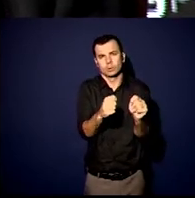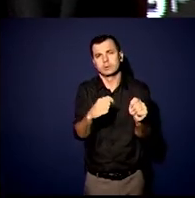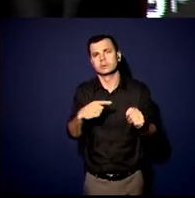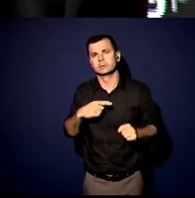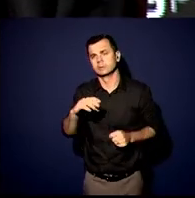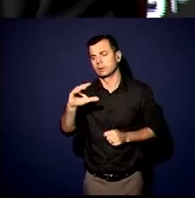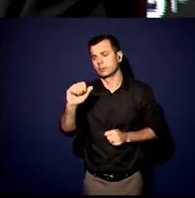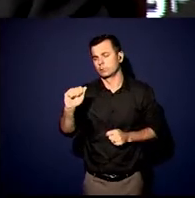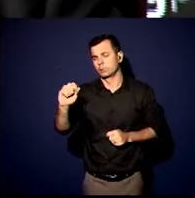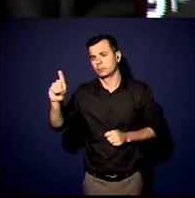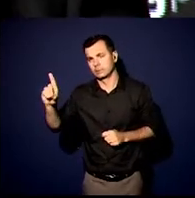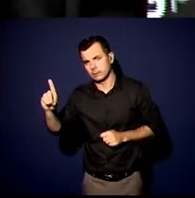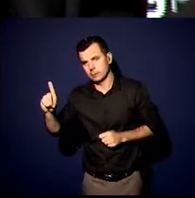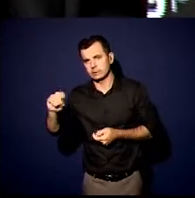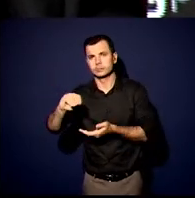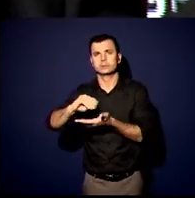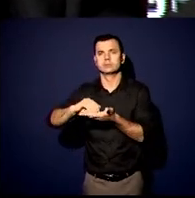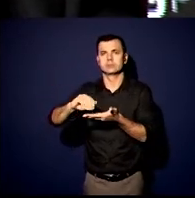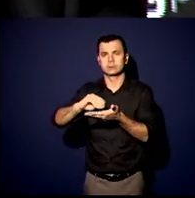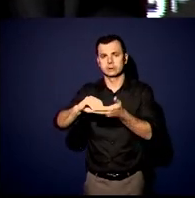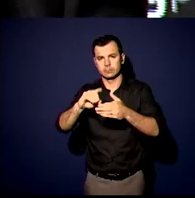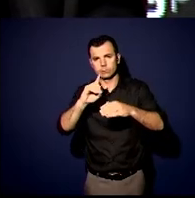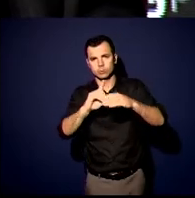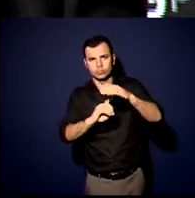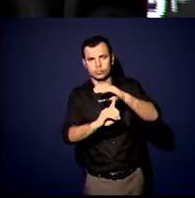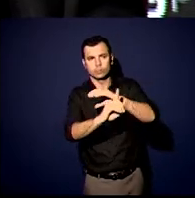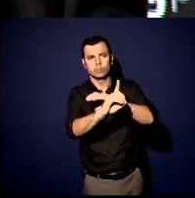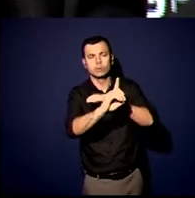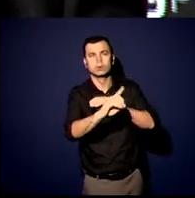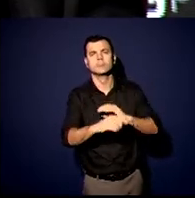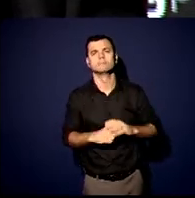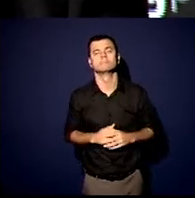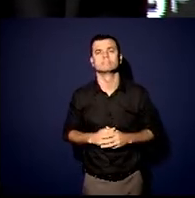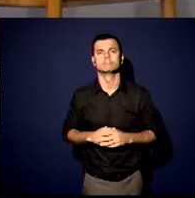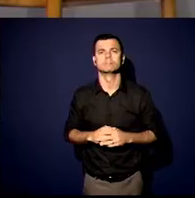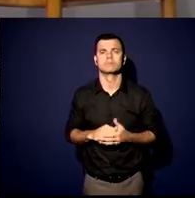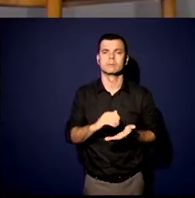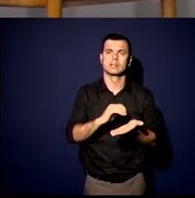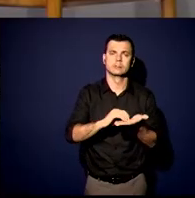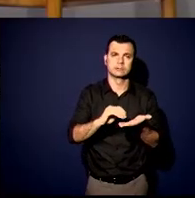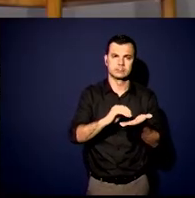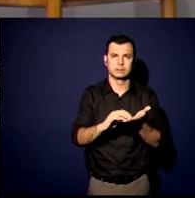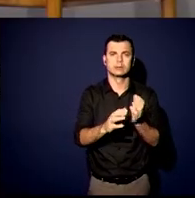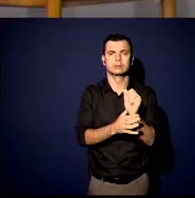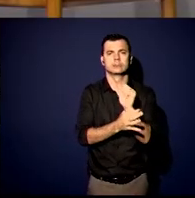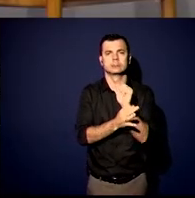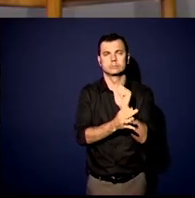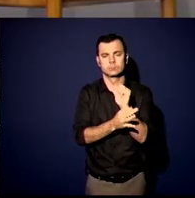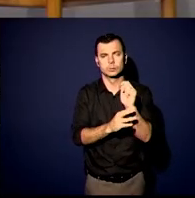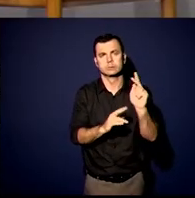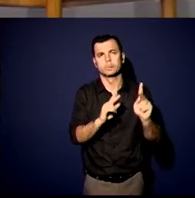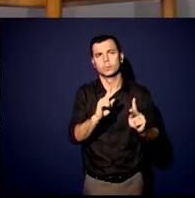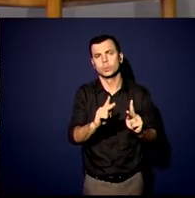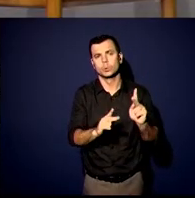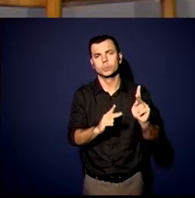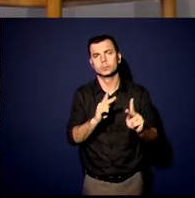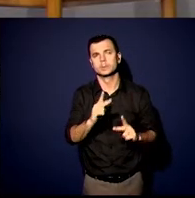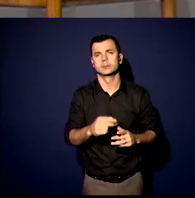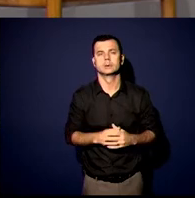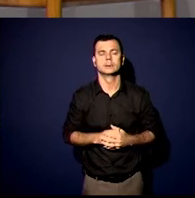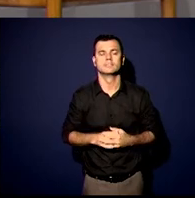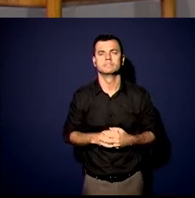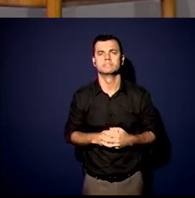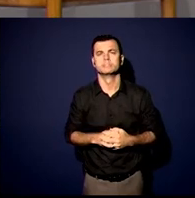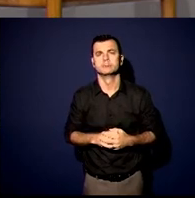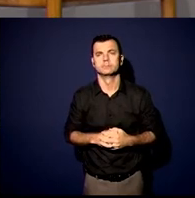cádio no ministério sem carteira nacional do Consumidor secretaria nacional de segurança pública e nós temos